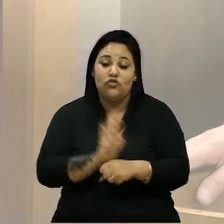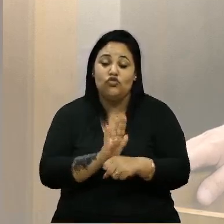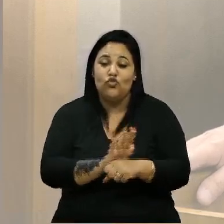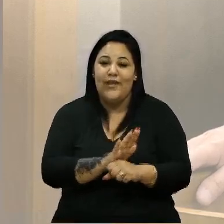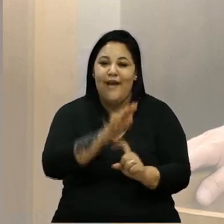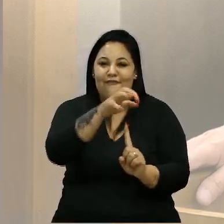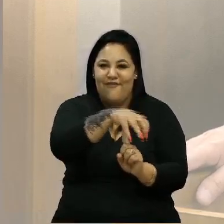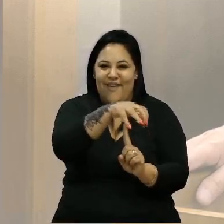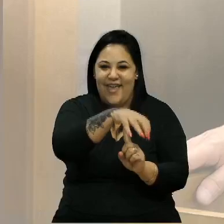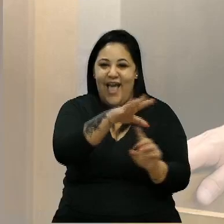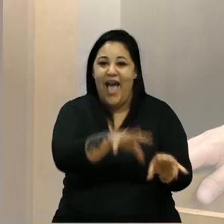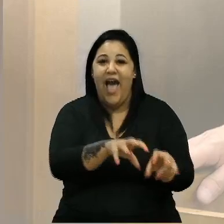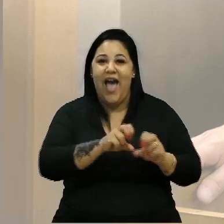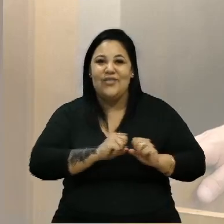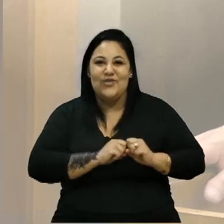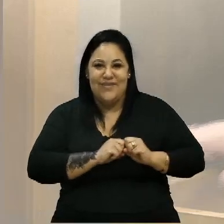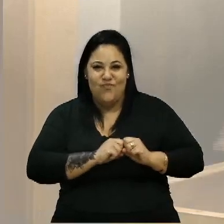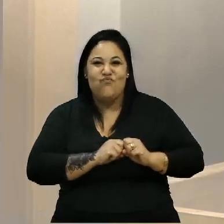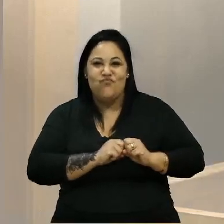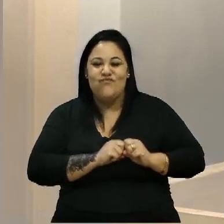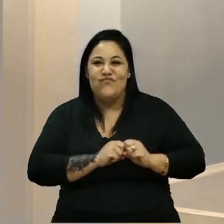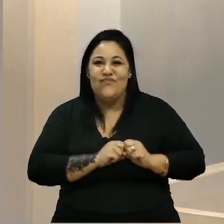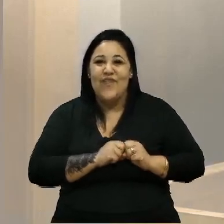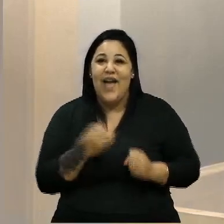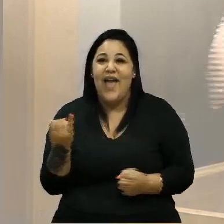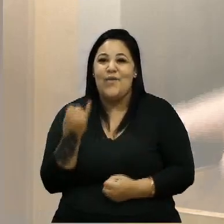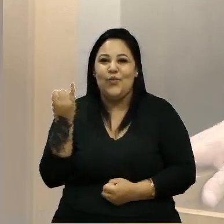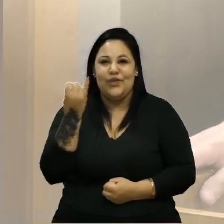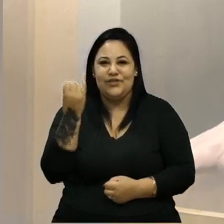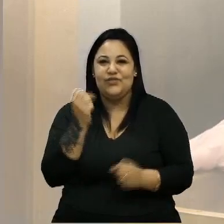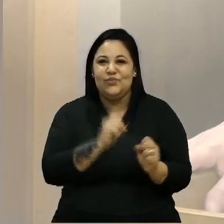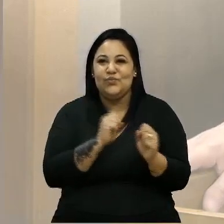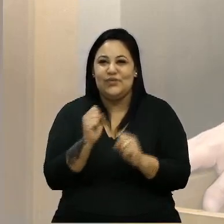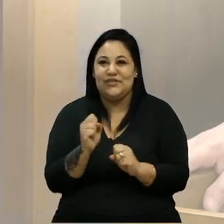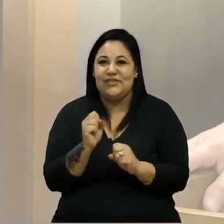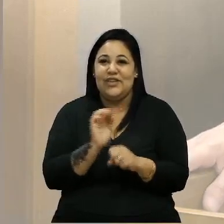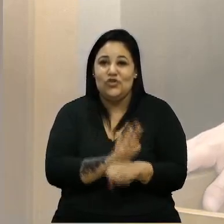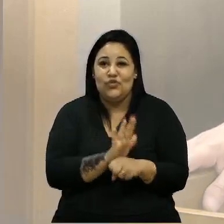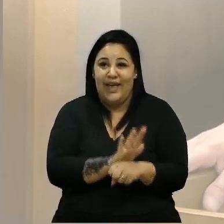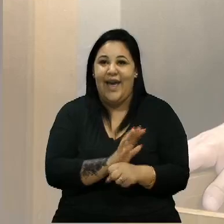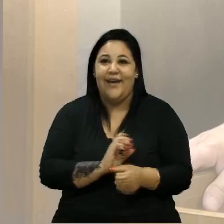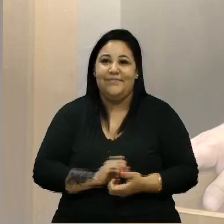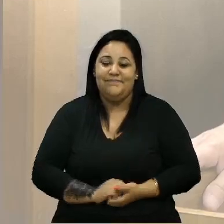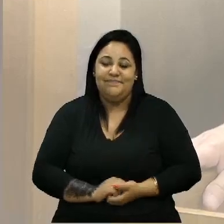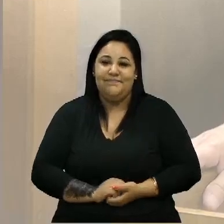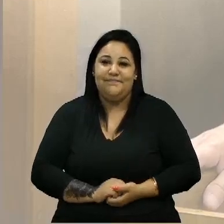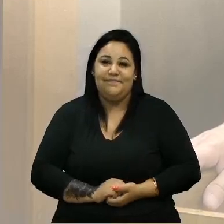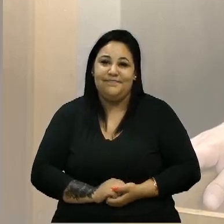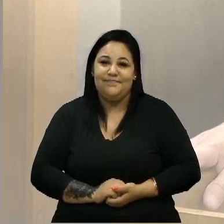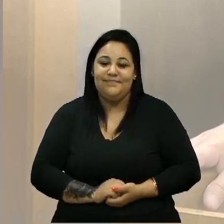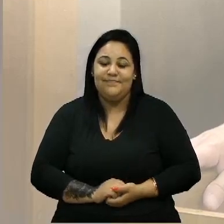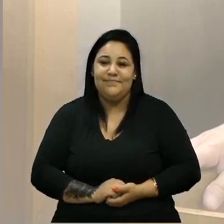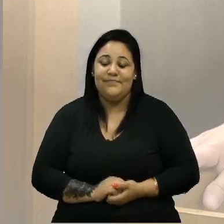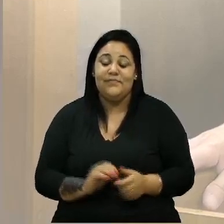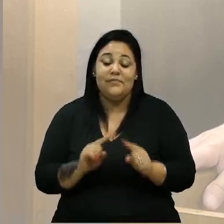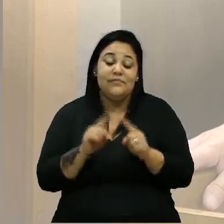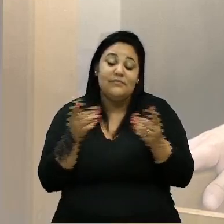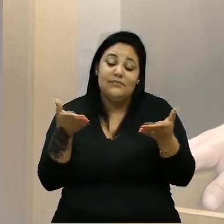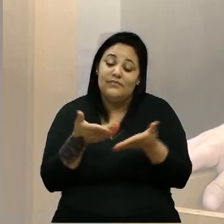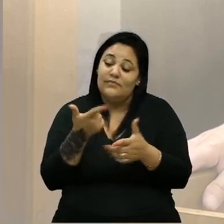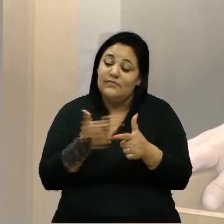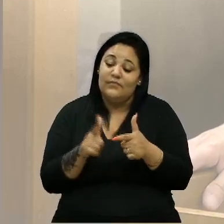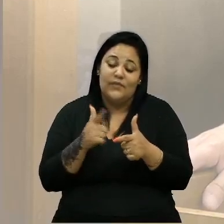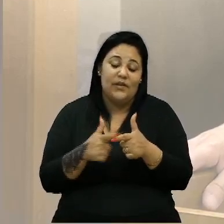muito importante para poder os animais acharem um novo lar. Mas agora o problema está cada